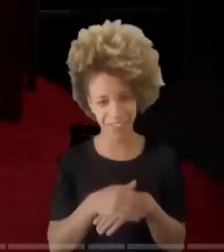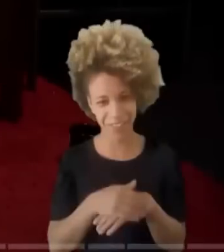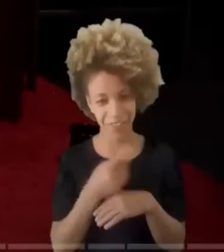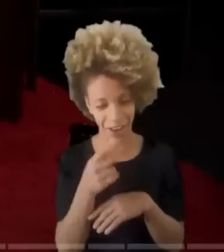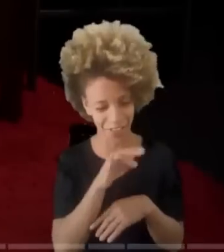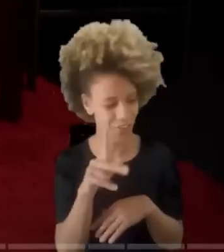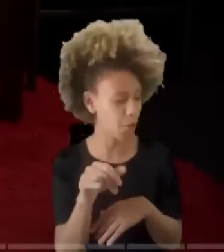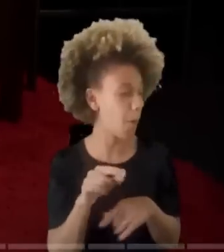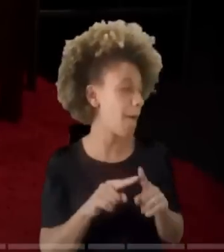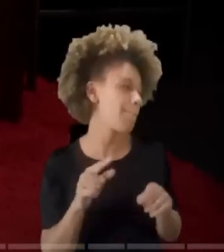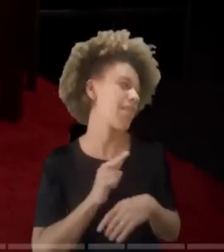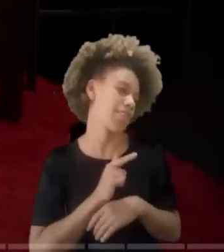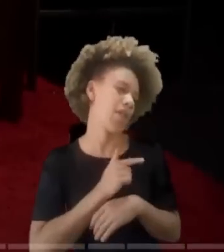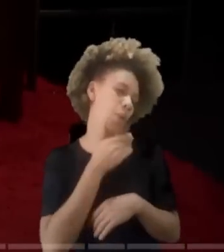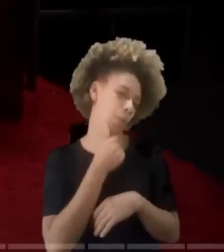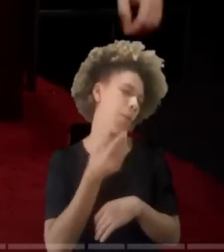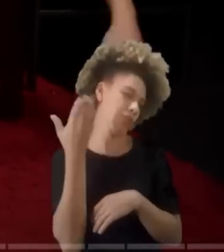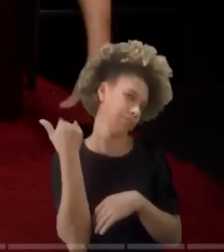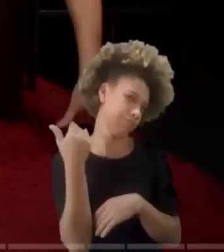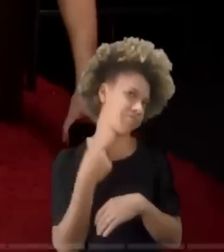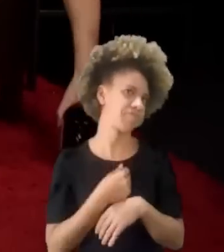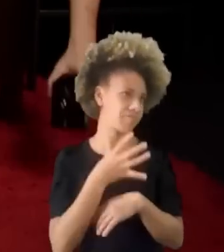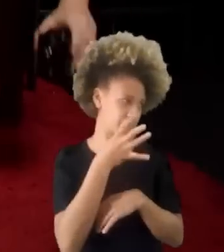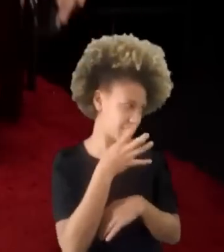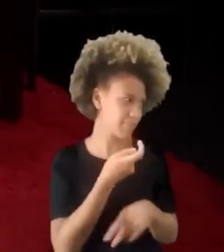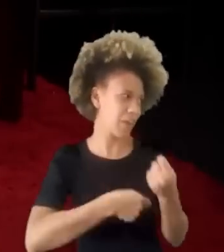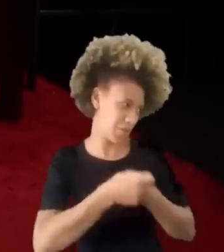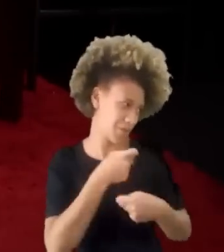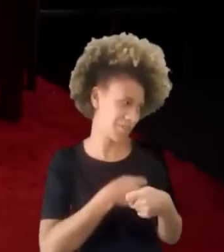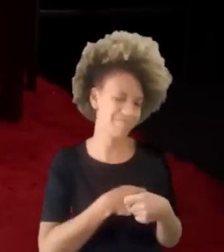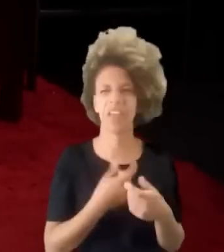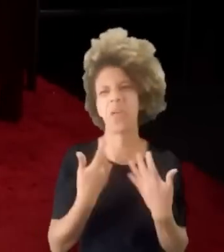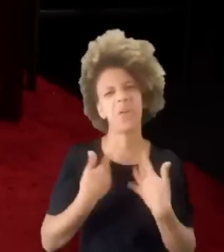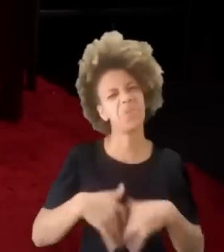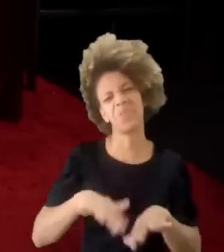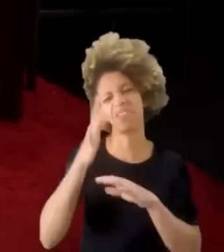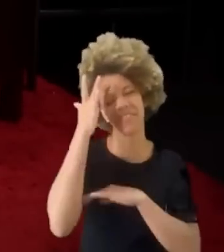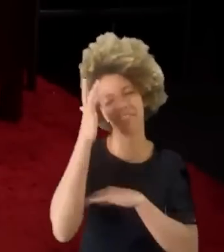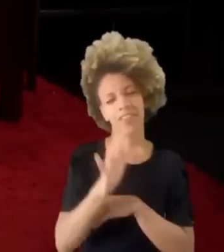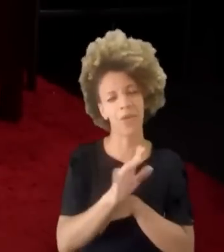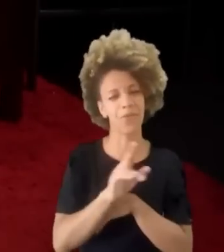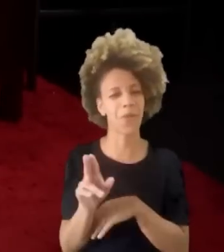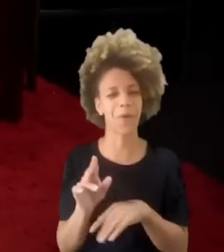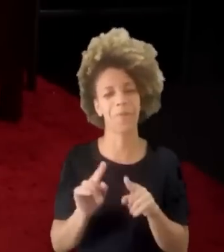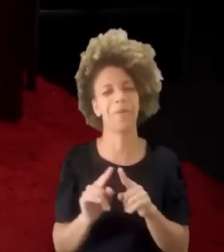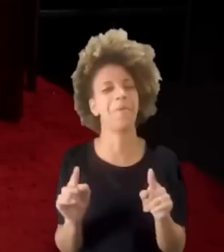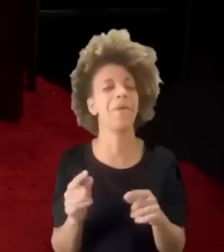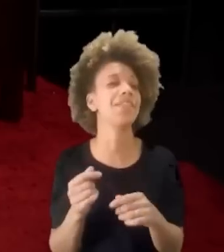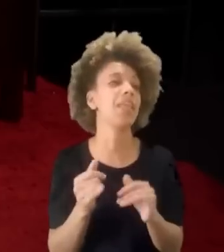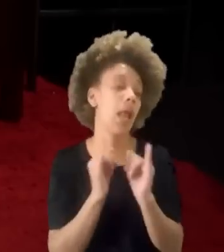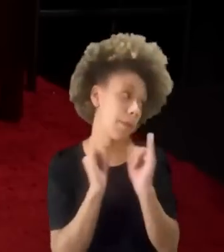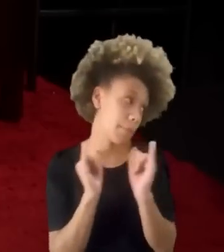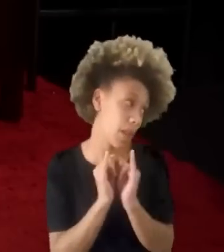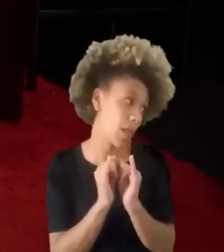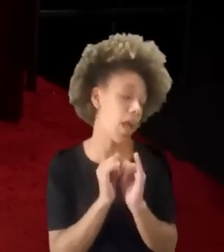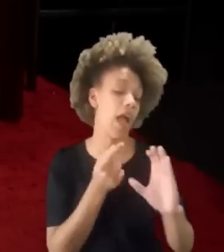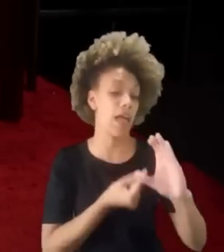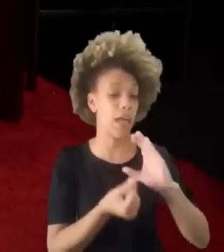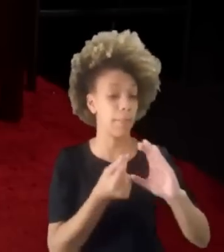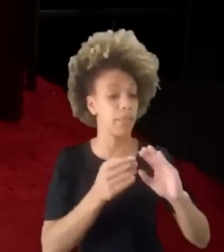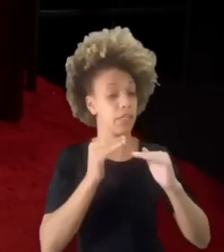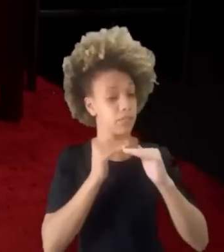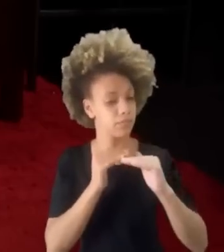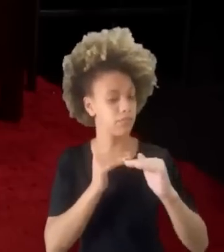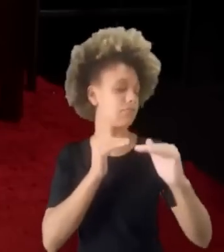cara que eu virei fã um tempo atrás eu virei foi um economista indiano eu não vou me recordar o nome dele mas ele prega o capitalismo horizontal